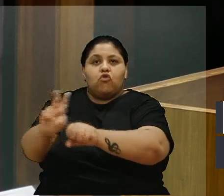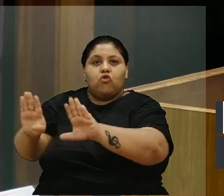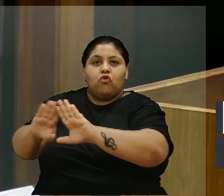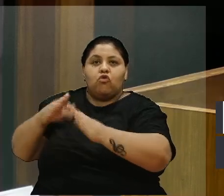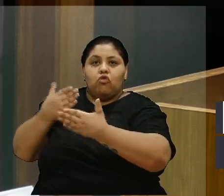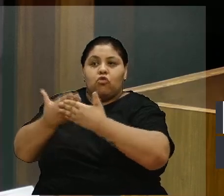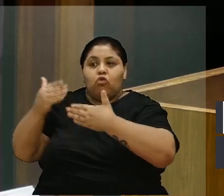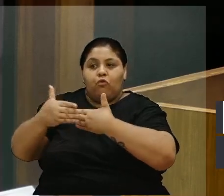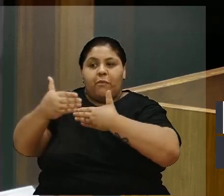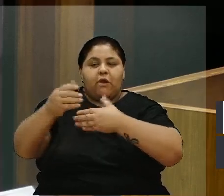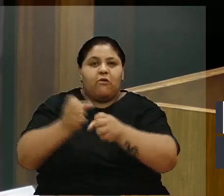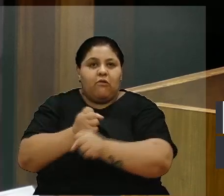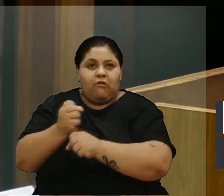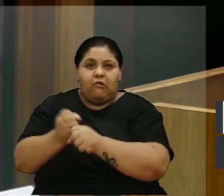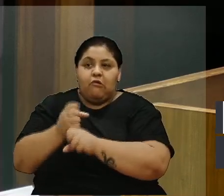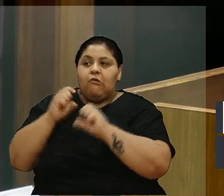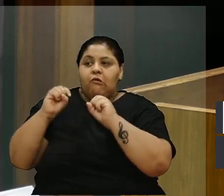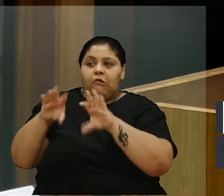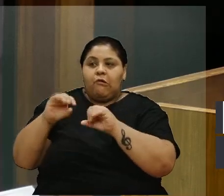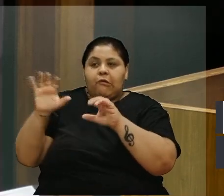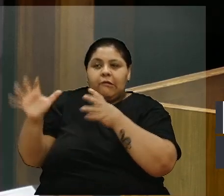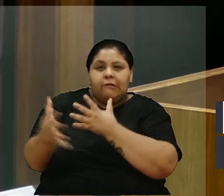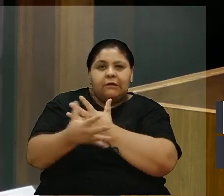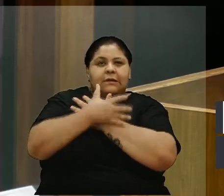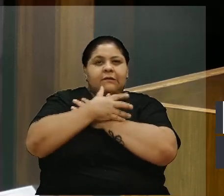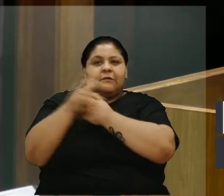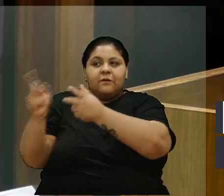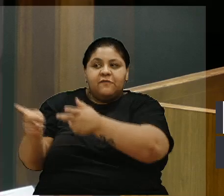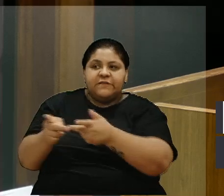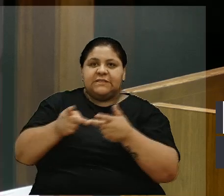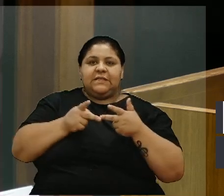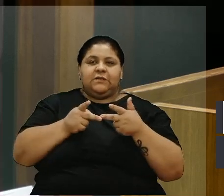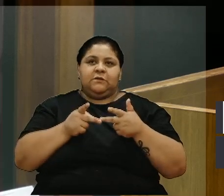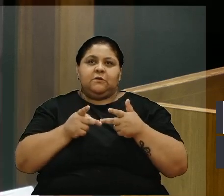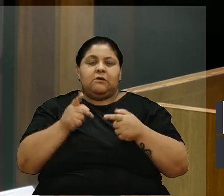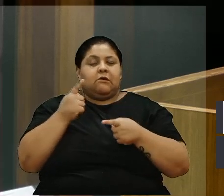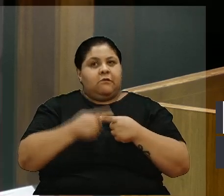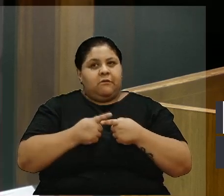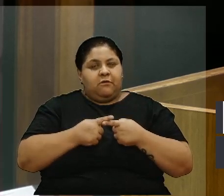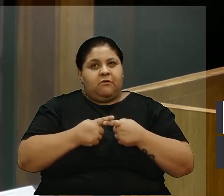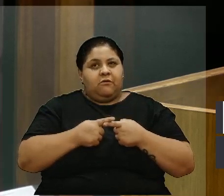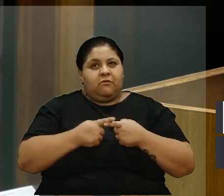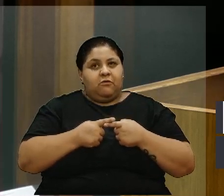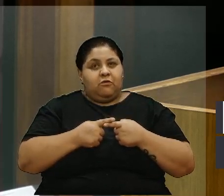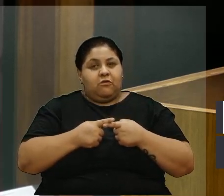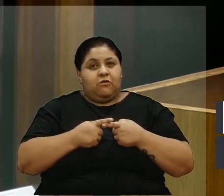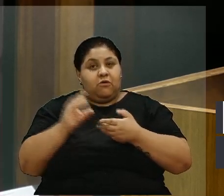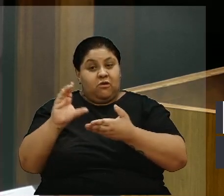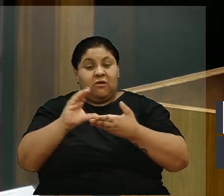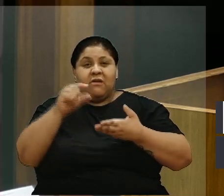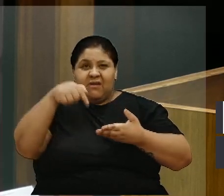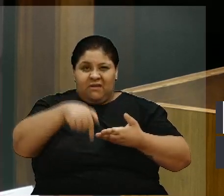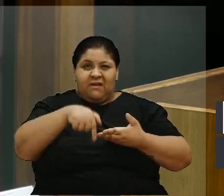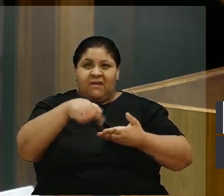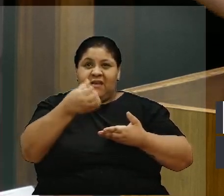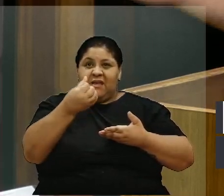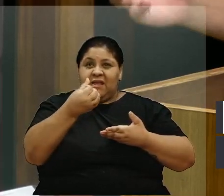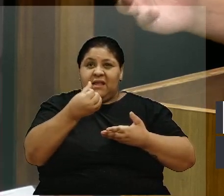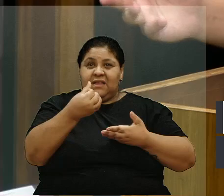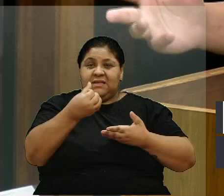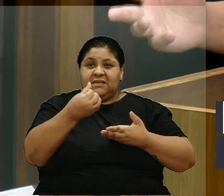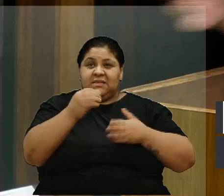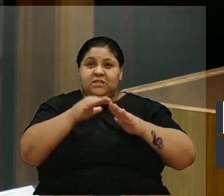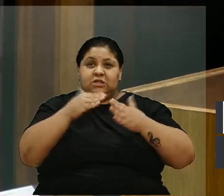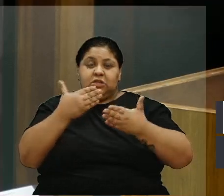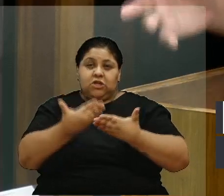durante todo o ano, ensinando, acolhendo, visitando, né? Porque senão o recurso, essas 6 vão para a avenida, porque são